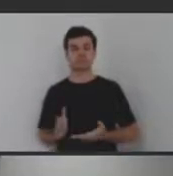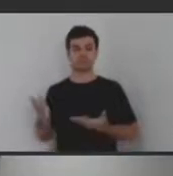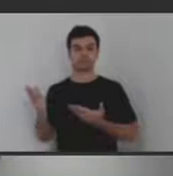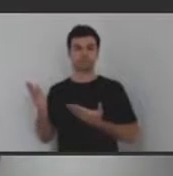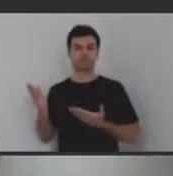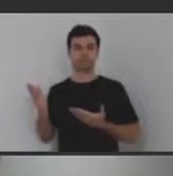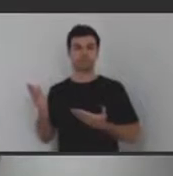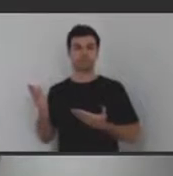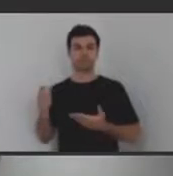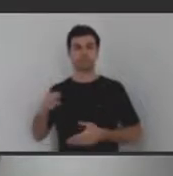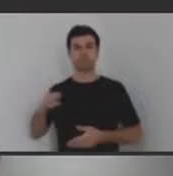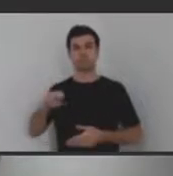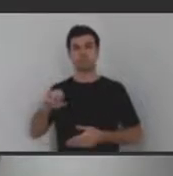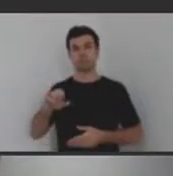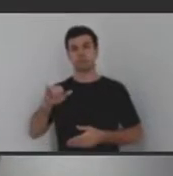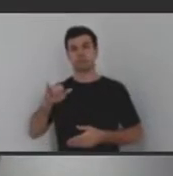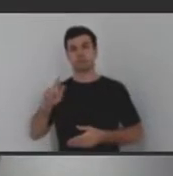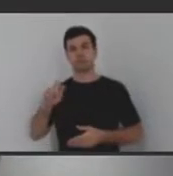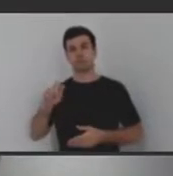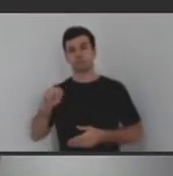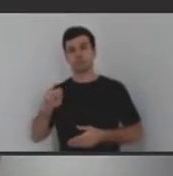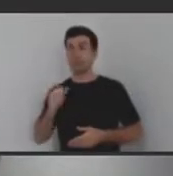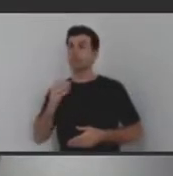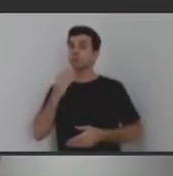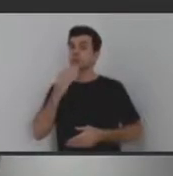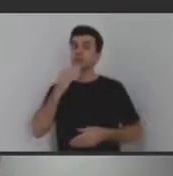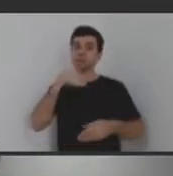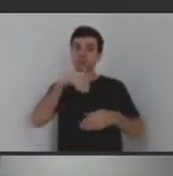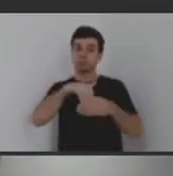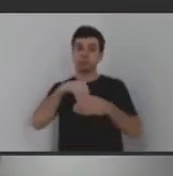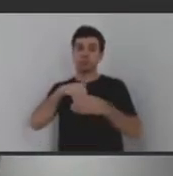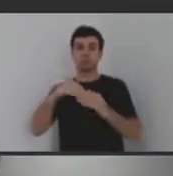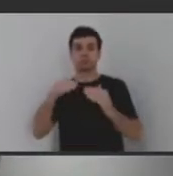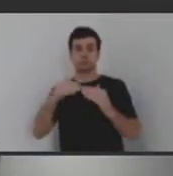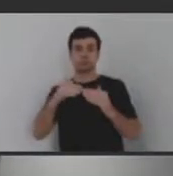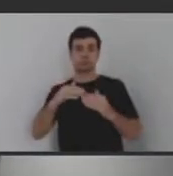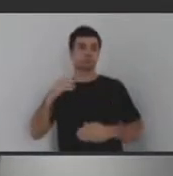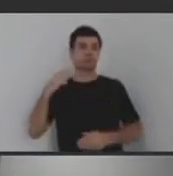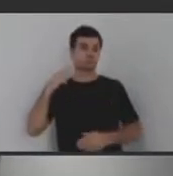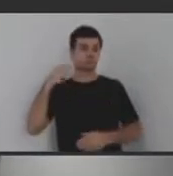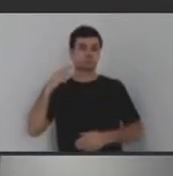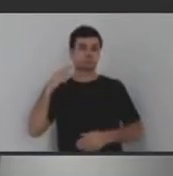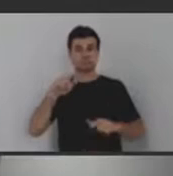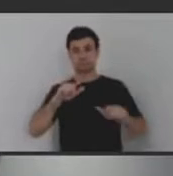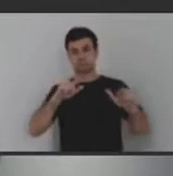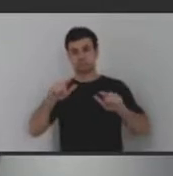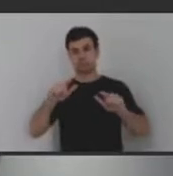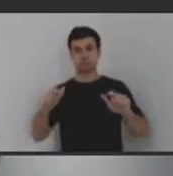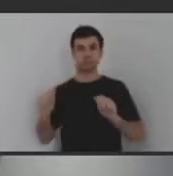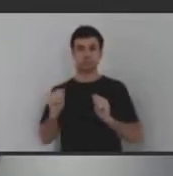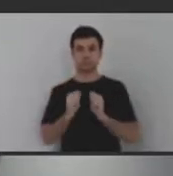Quero aqui pedir os votos favoráveis dos nobres pares, uma vez que